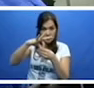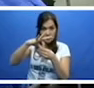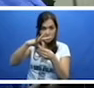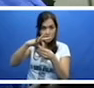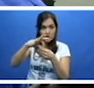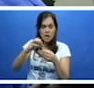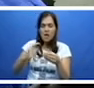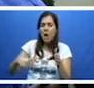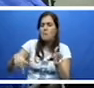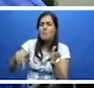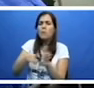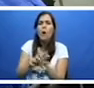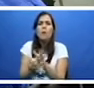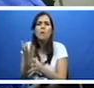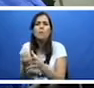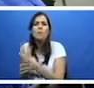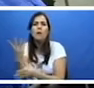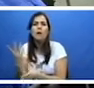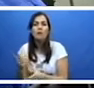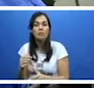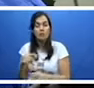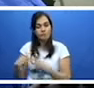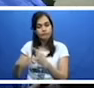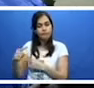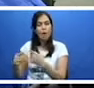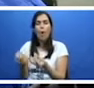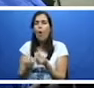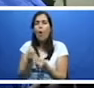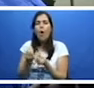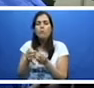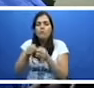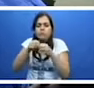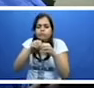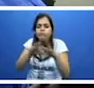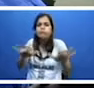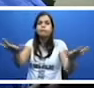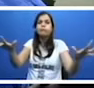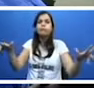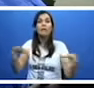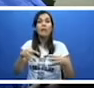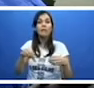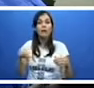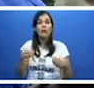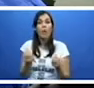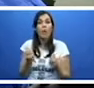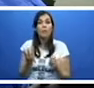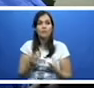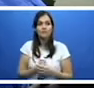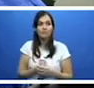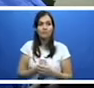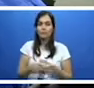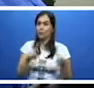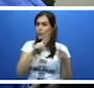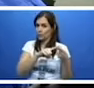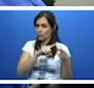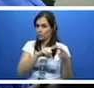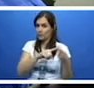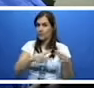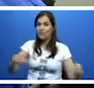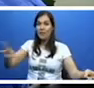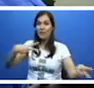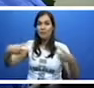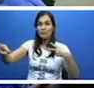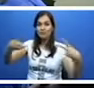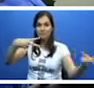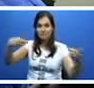plantas produzem como que ela se espalha na terra bom de várias formas o vento pode levar a